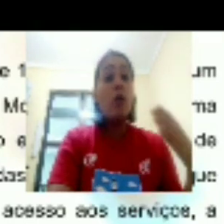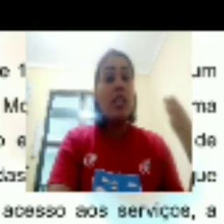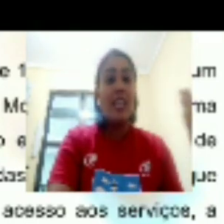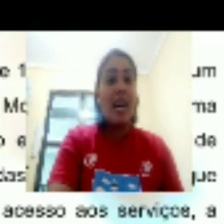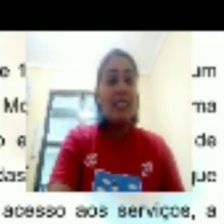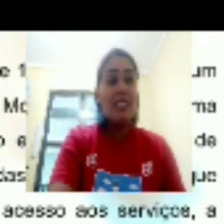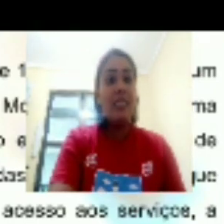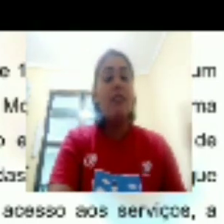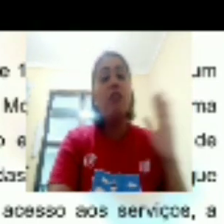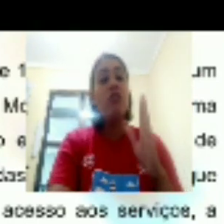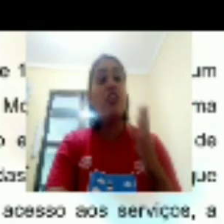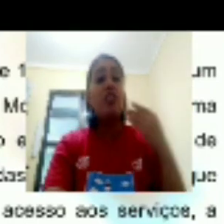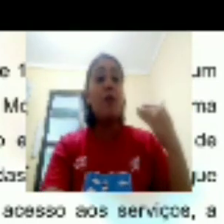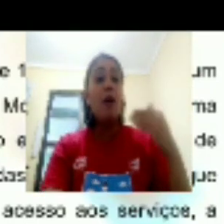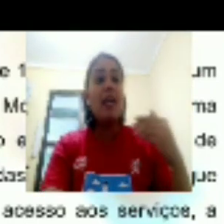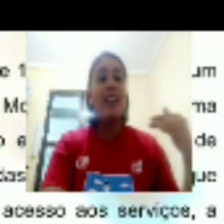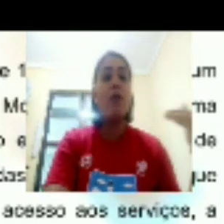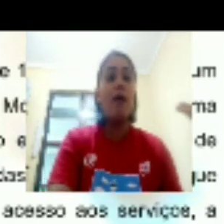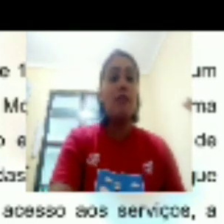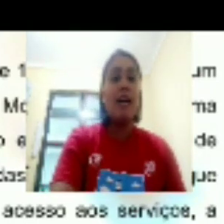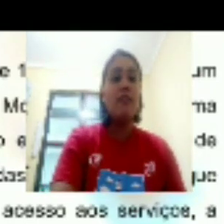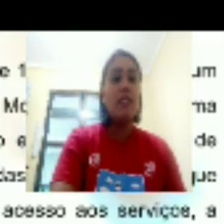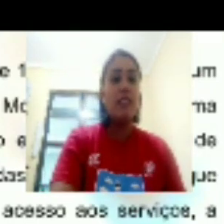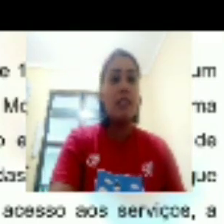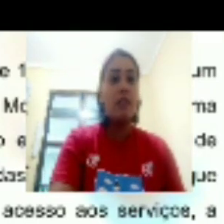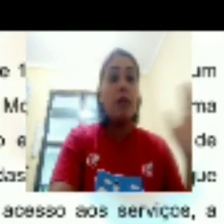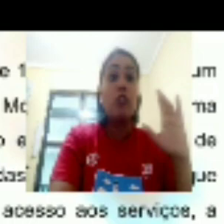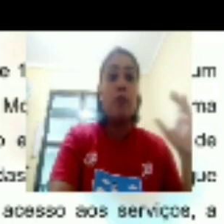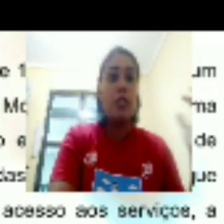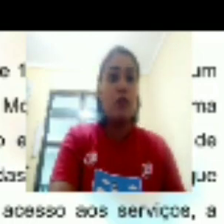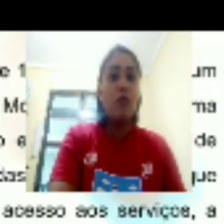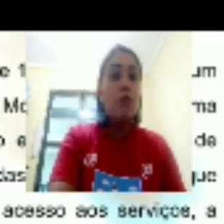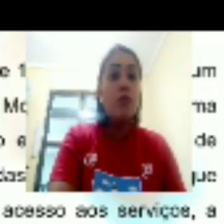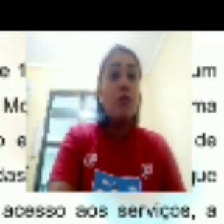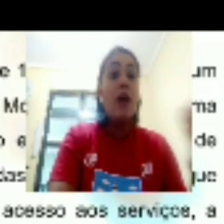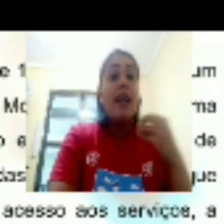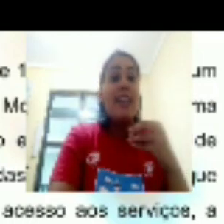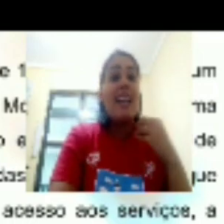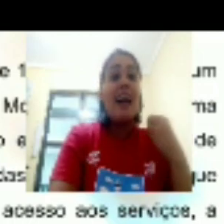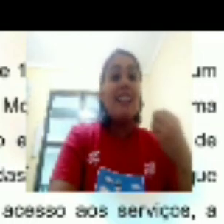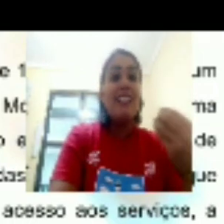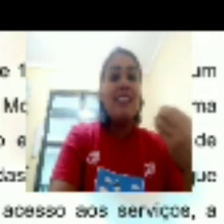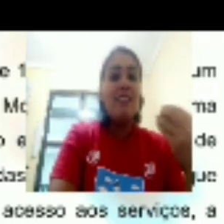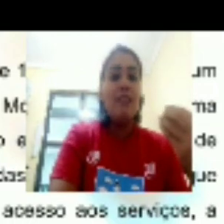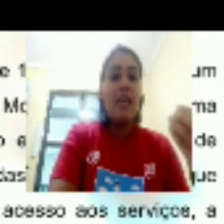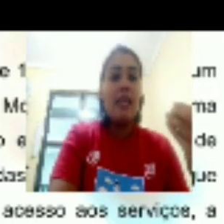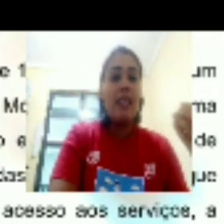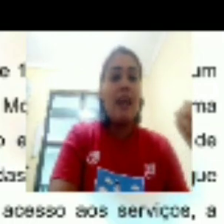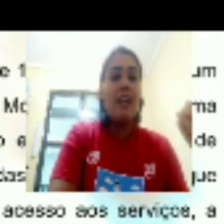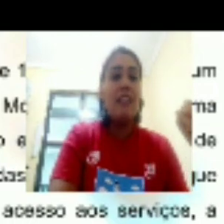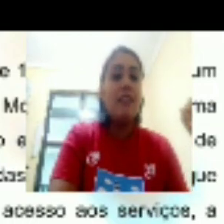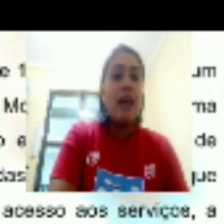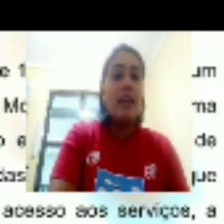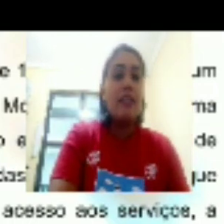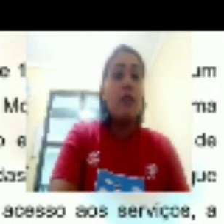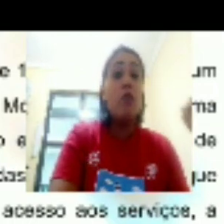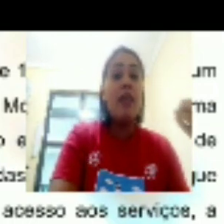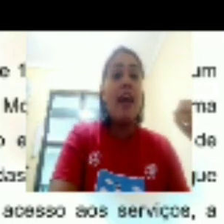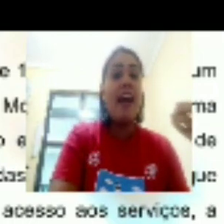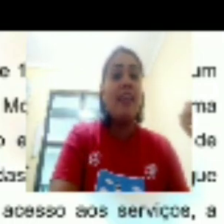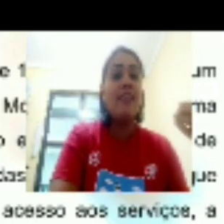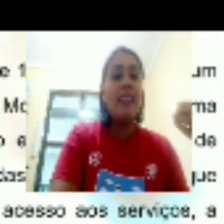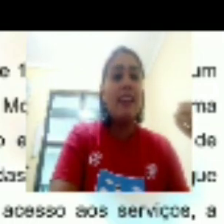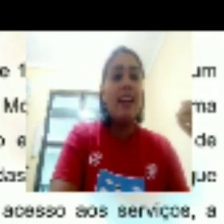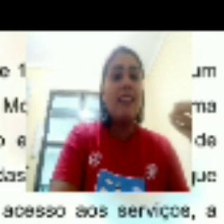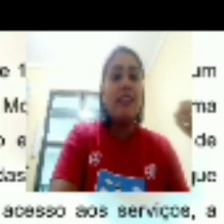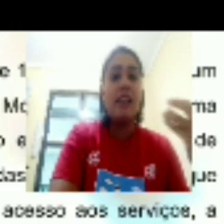uma equidade, ou seja, uma igualdade nesse atendimento para todo mundo. E a integralidade. O que